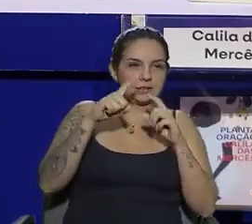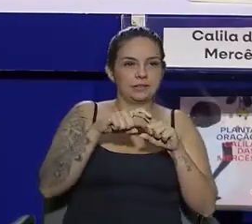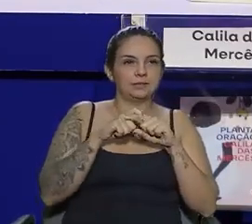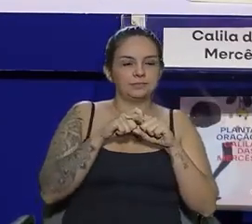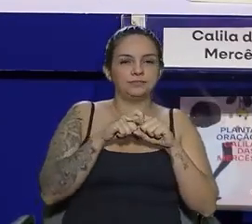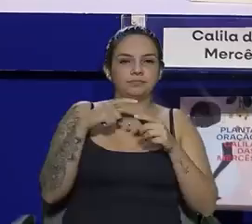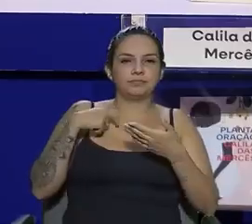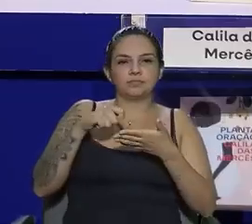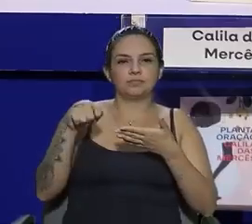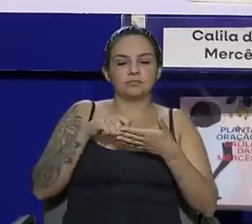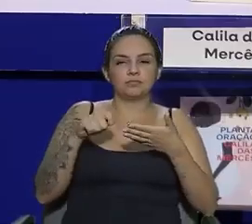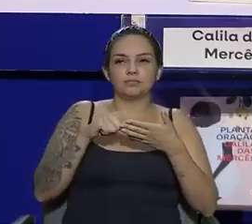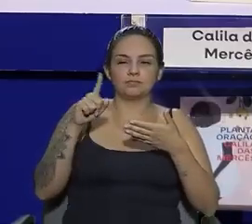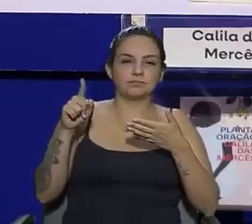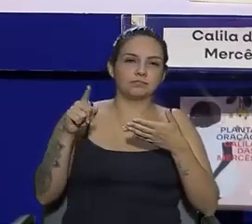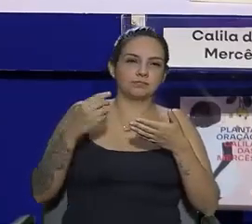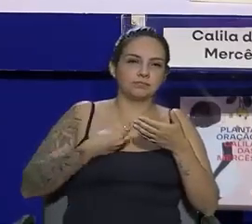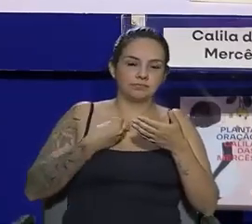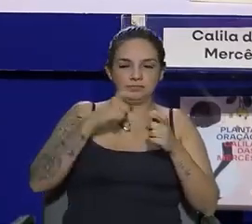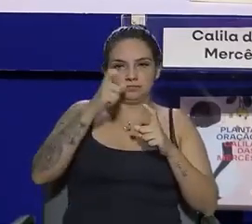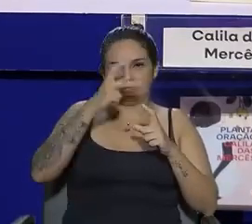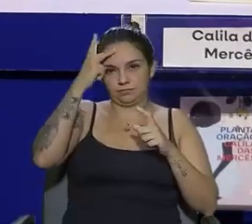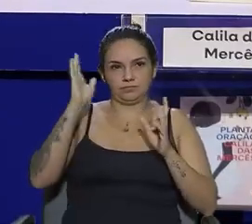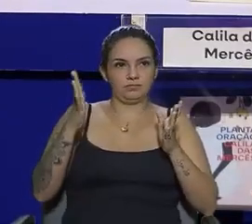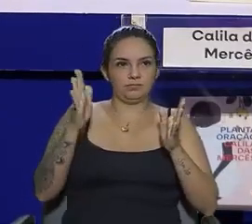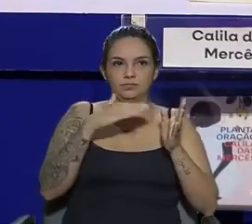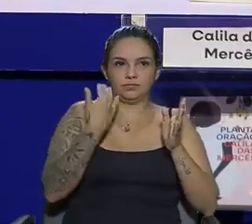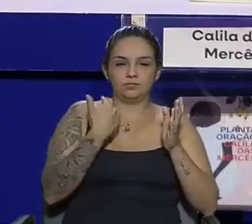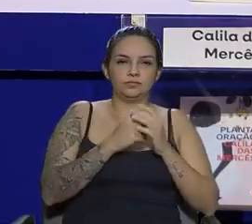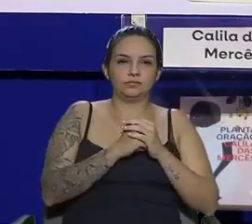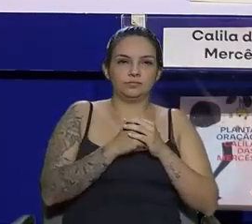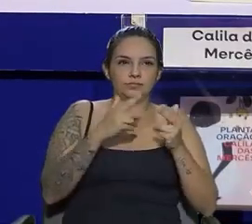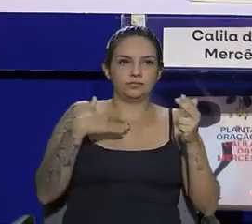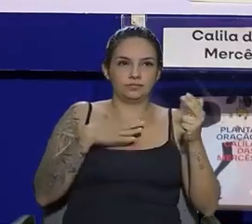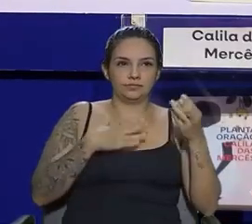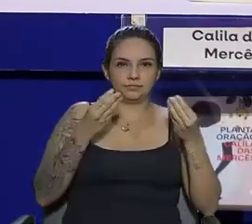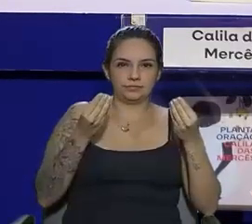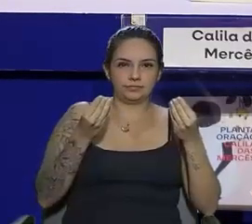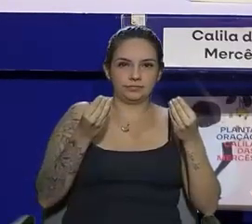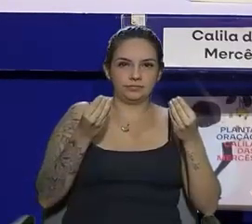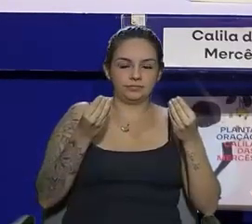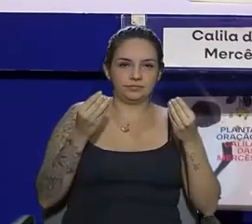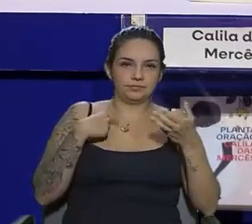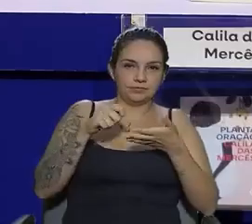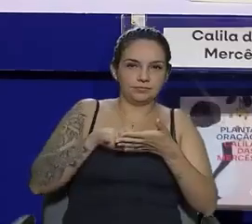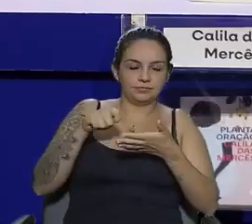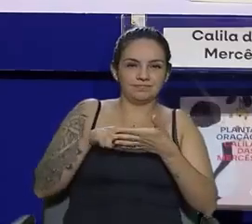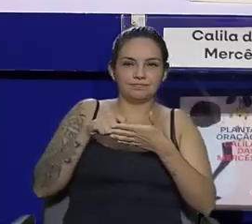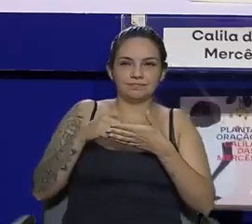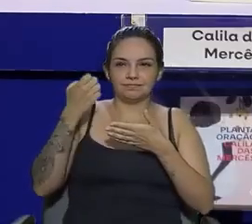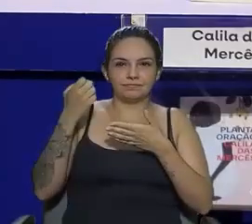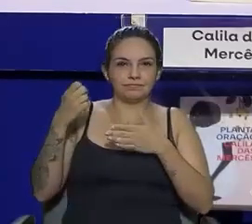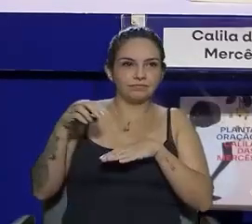motivo que eu escrevo é para dar vida às pessoas que já me deixaram, das quais eu gostava muito. Então, quando eu escrevo, eu